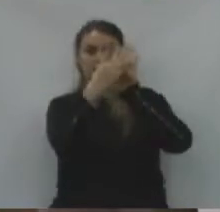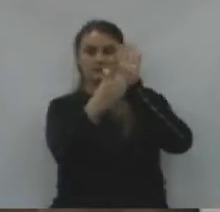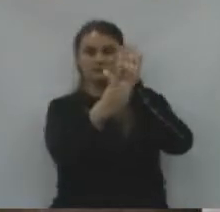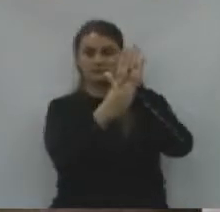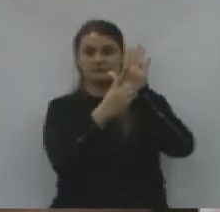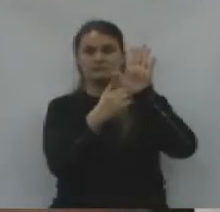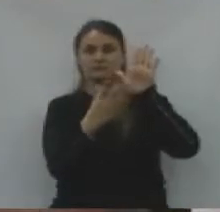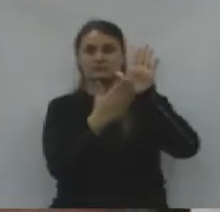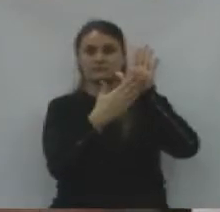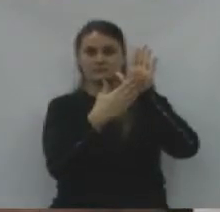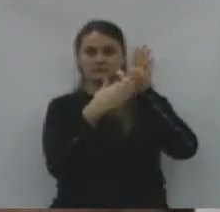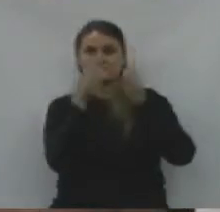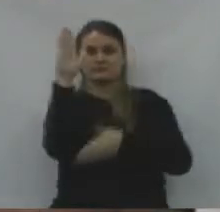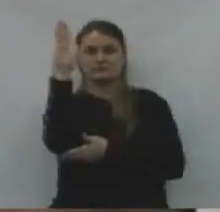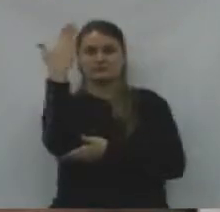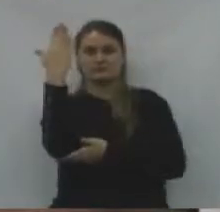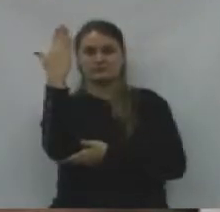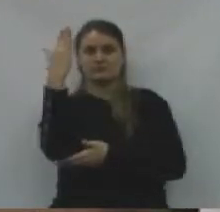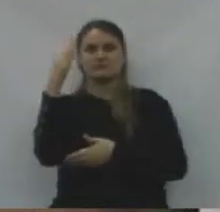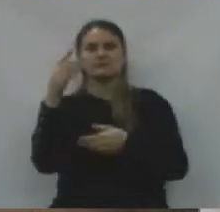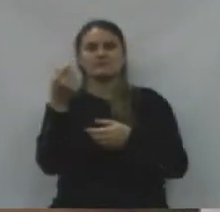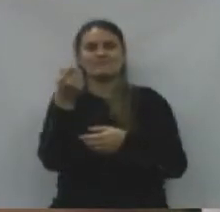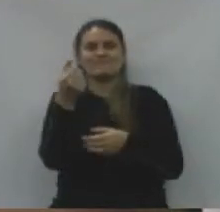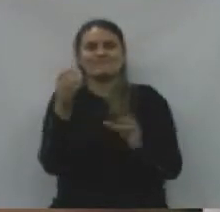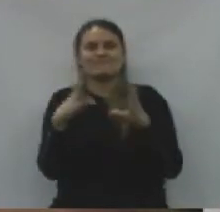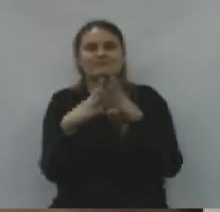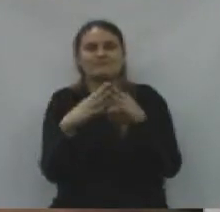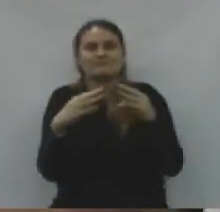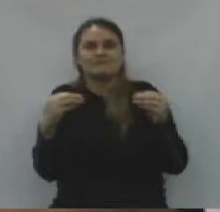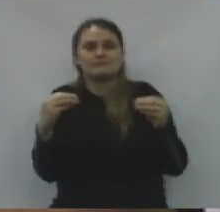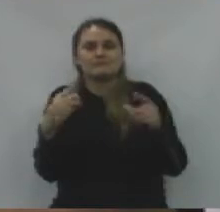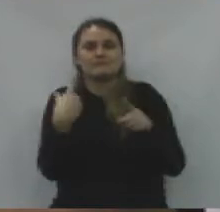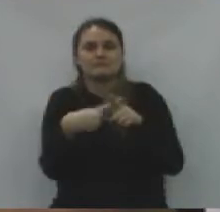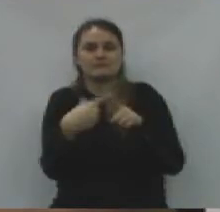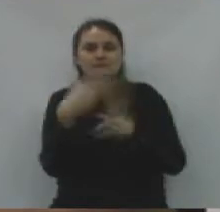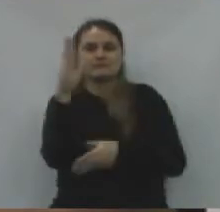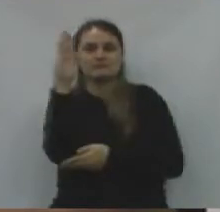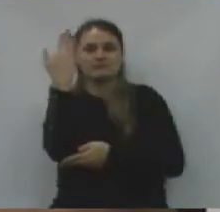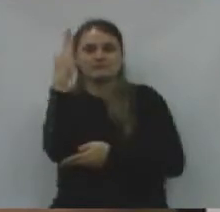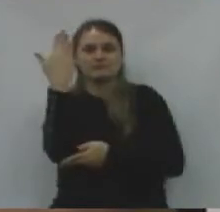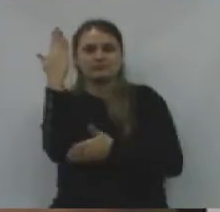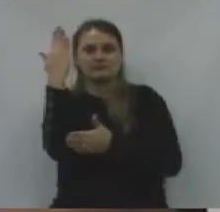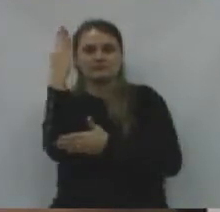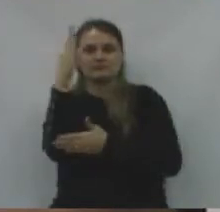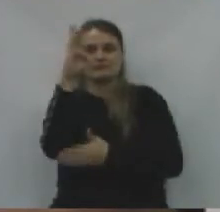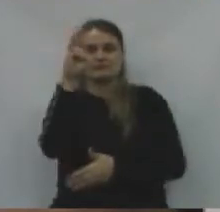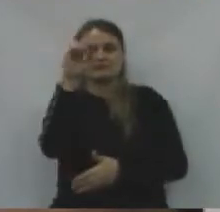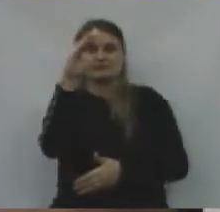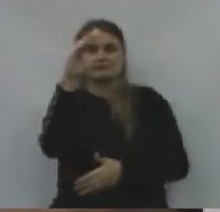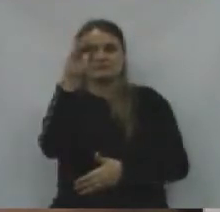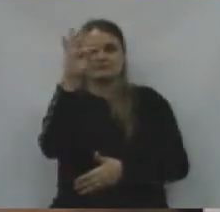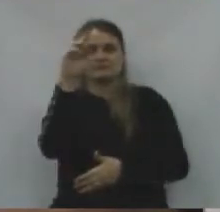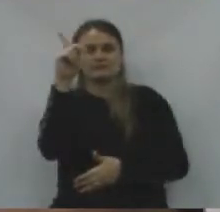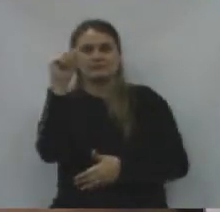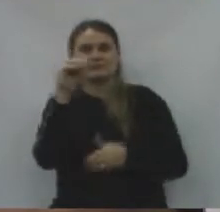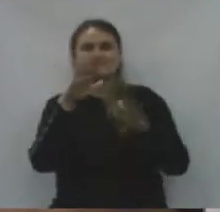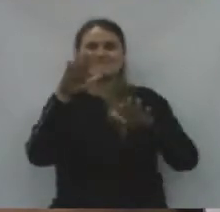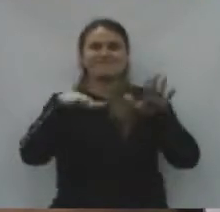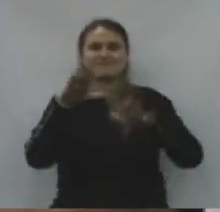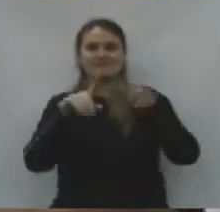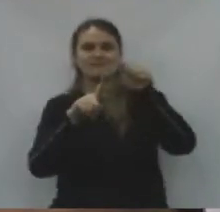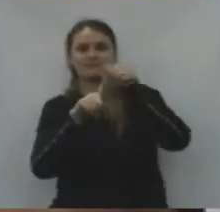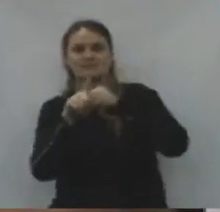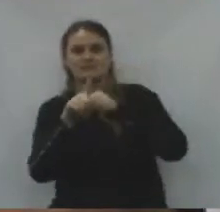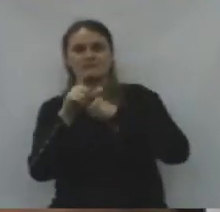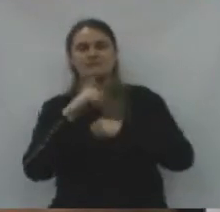estava levando a bracatinga extinção porque a bracatinga ela é sazonal ela